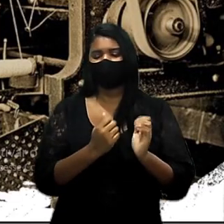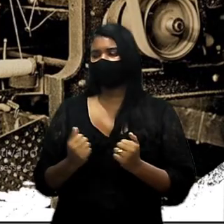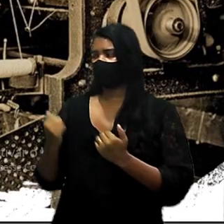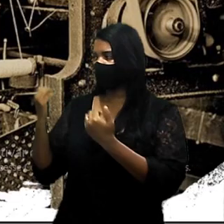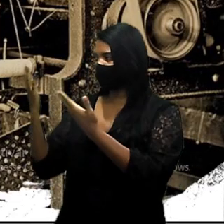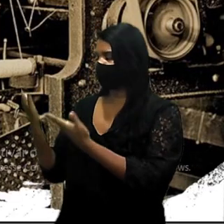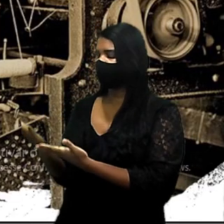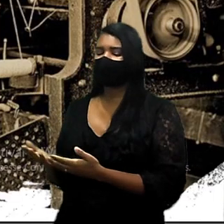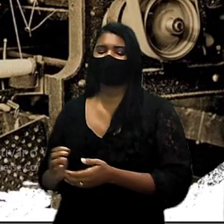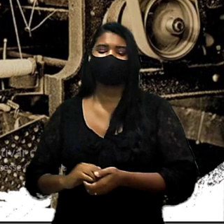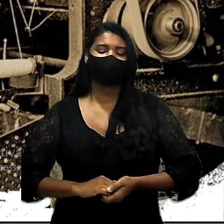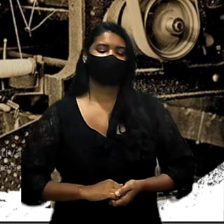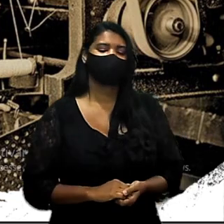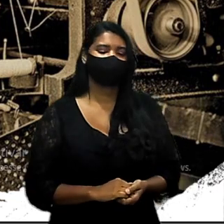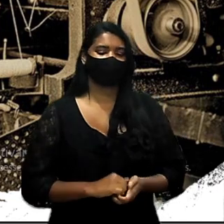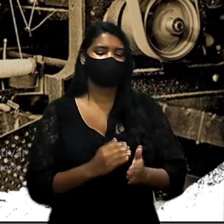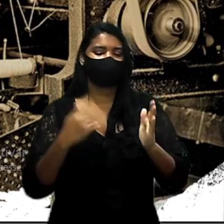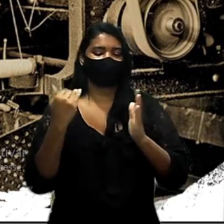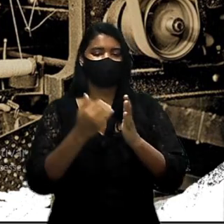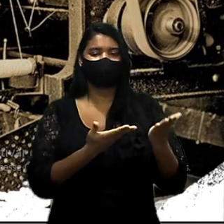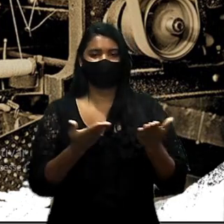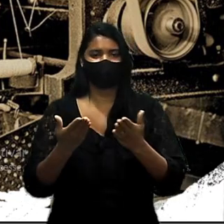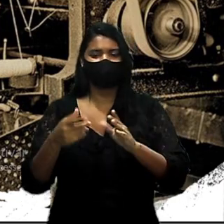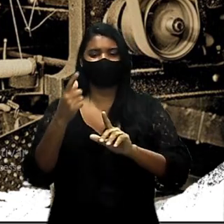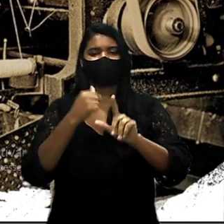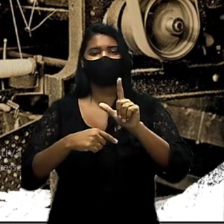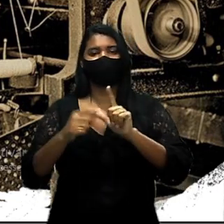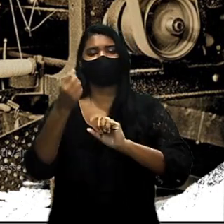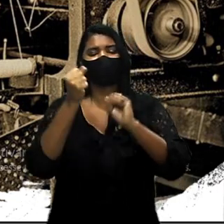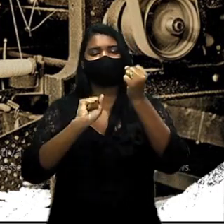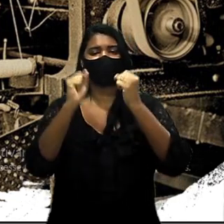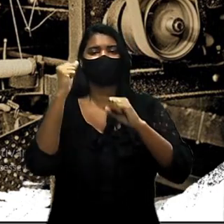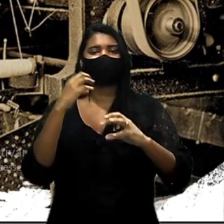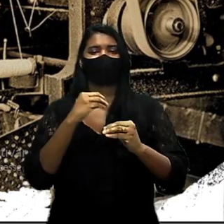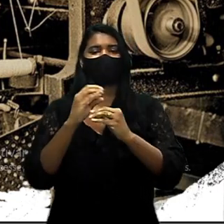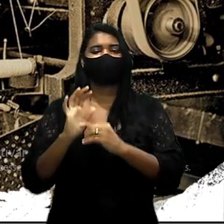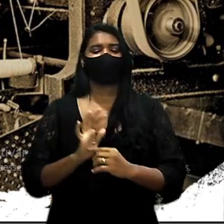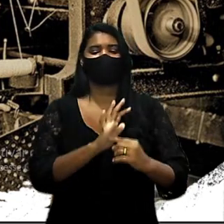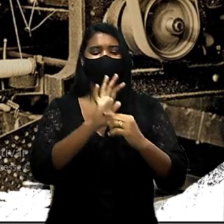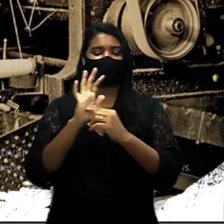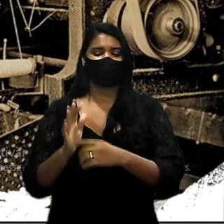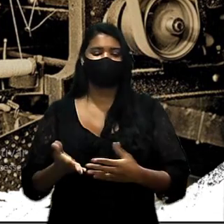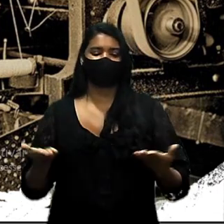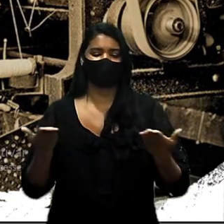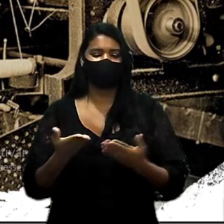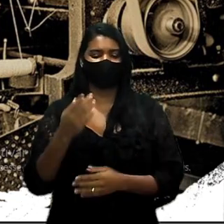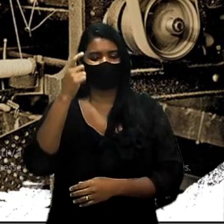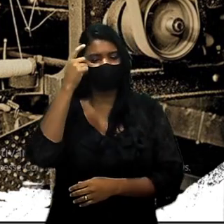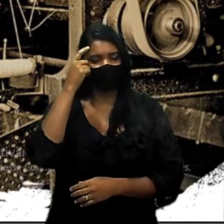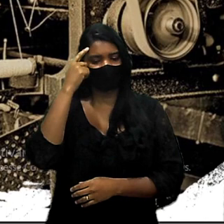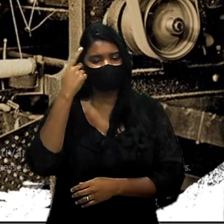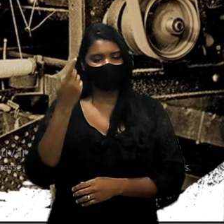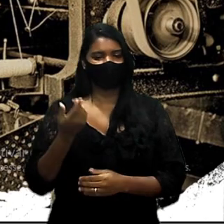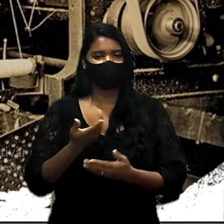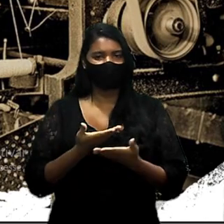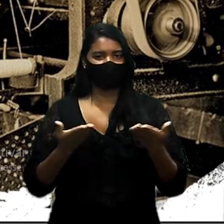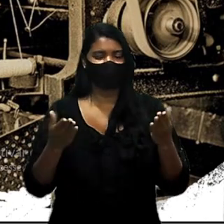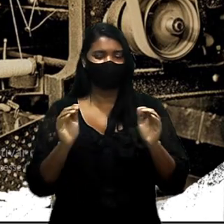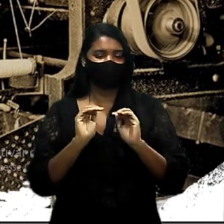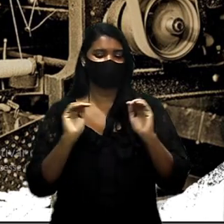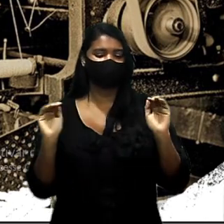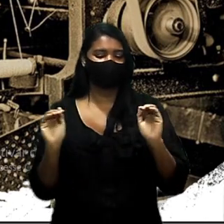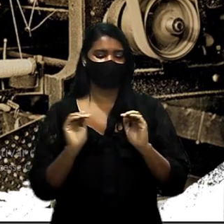Vejam, essa lógica industrial, ela trabalha em cima do que a gente chama de um pensamento linear,